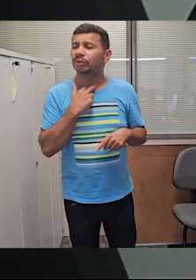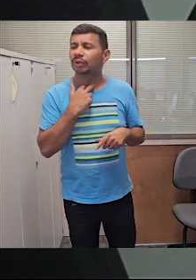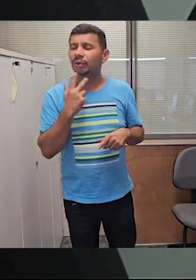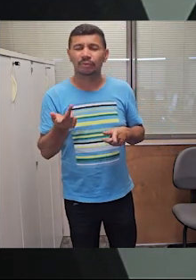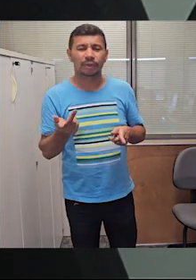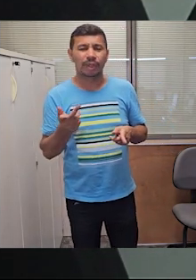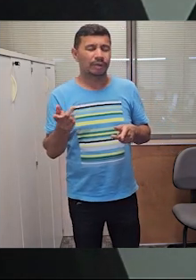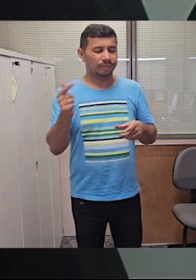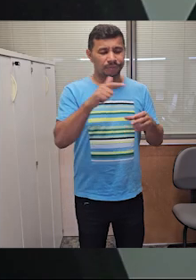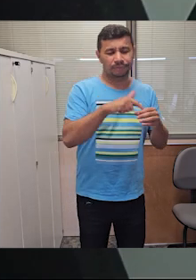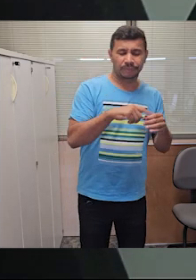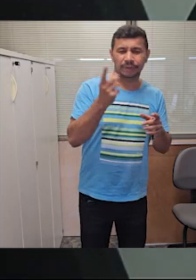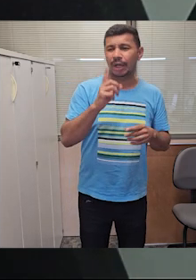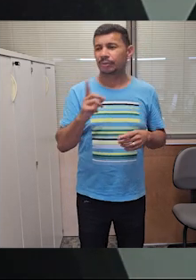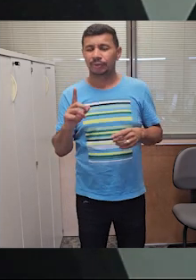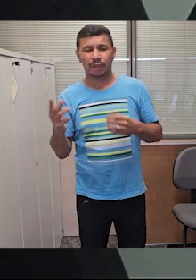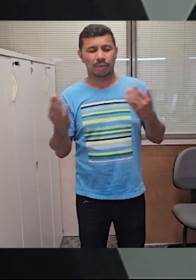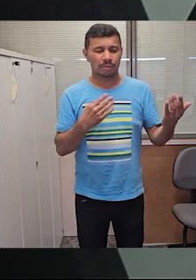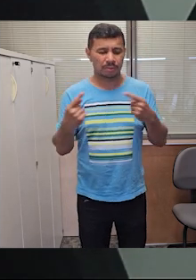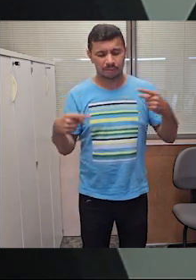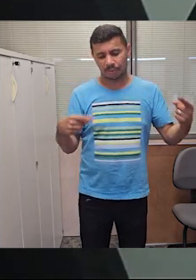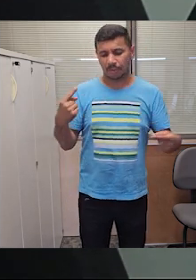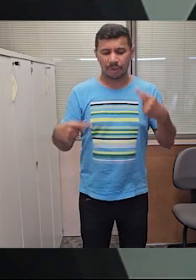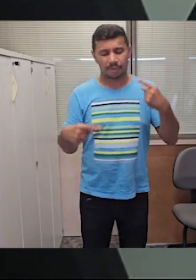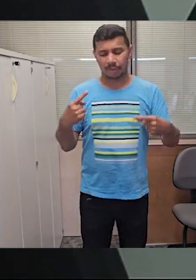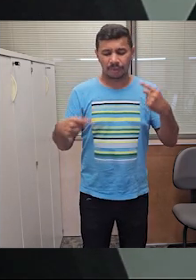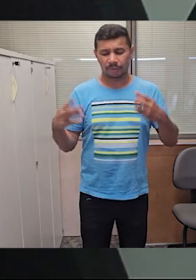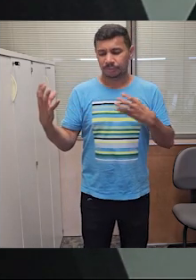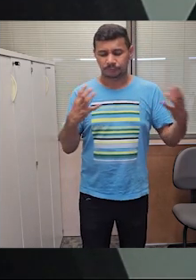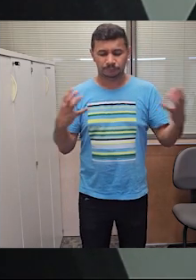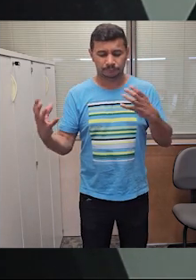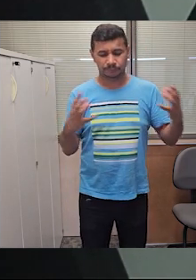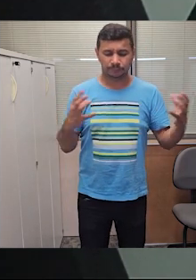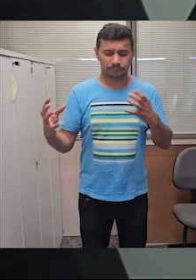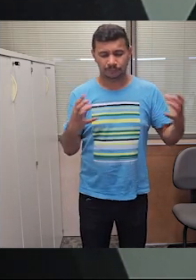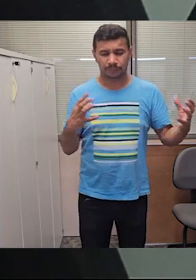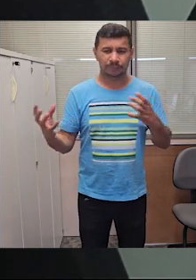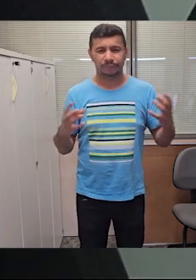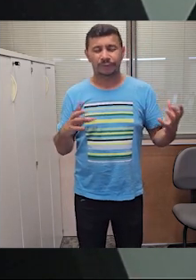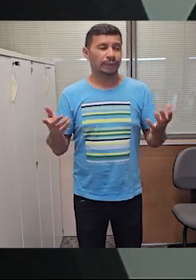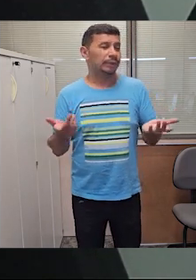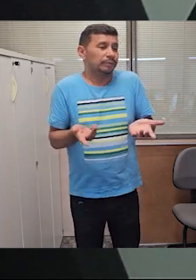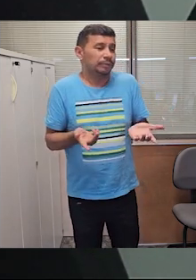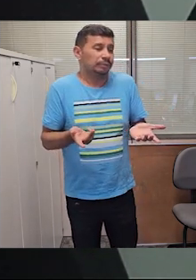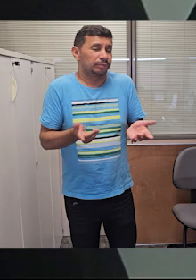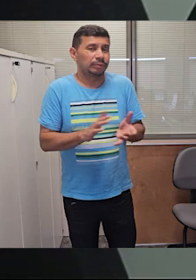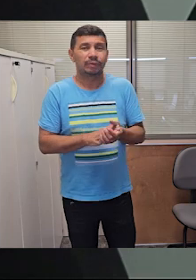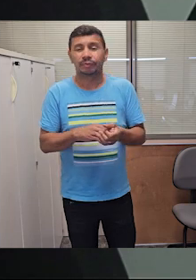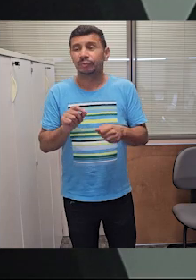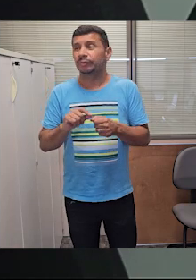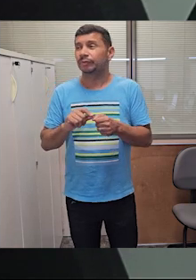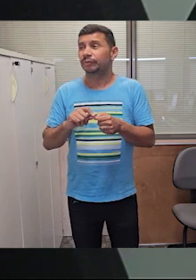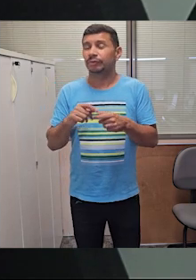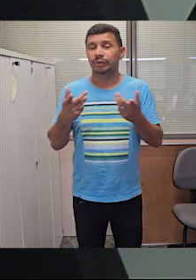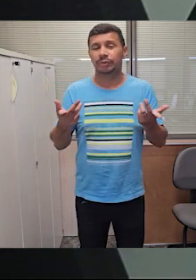Então, houve toda uma discussão lá, um debate. Bom, se não é sócio, não entra aqui, não entra. Aí eles falaram, bom, a gente